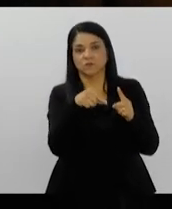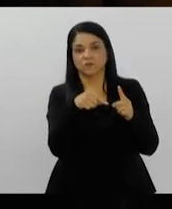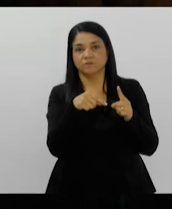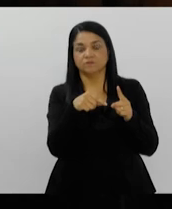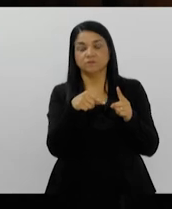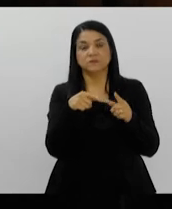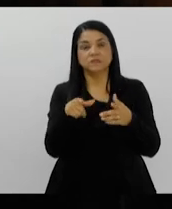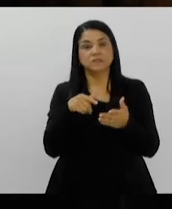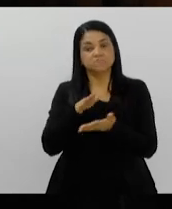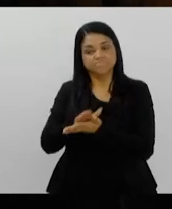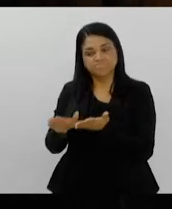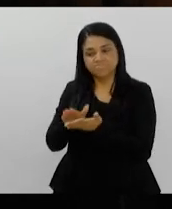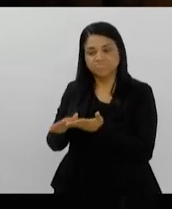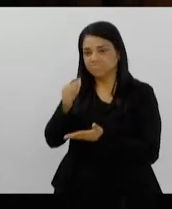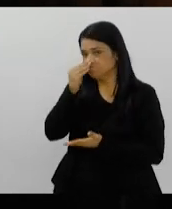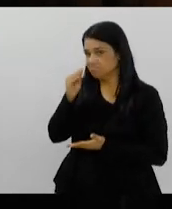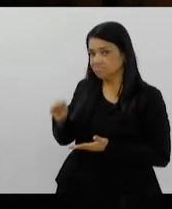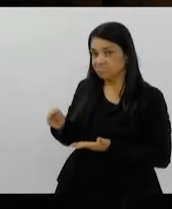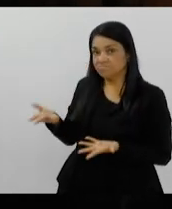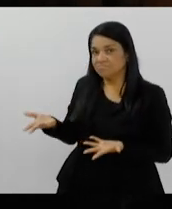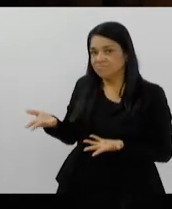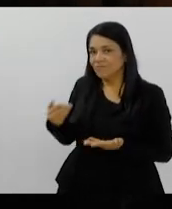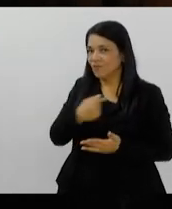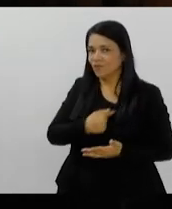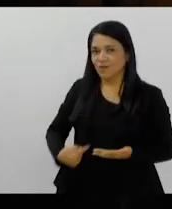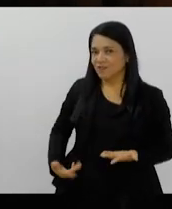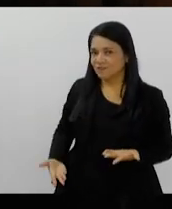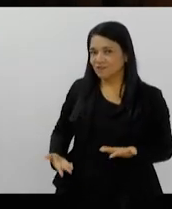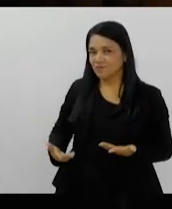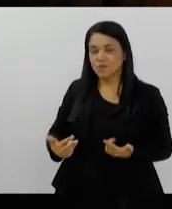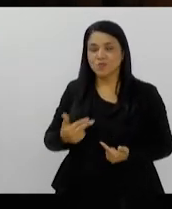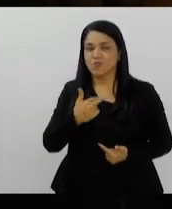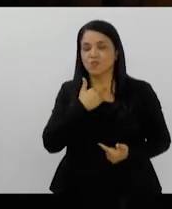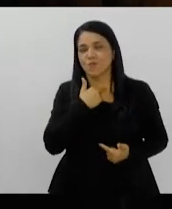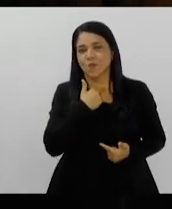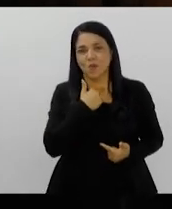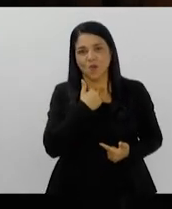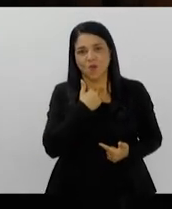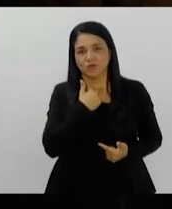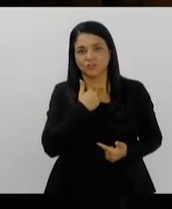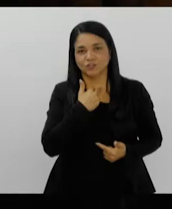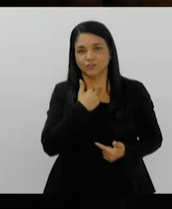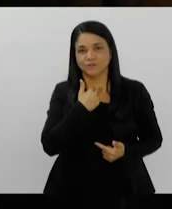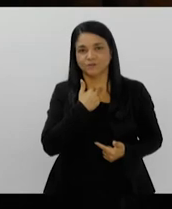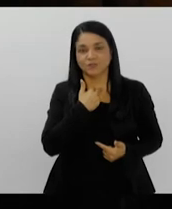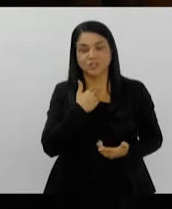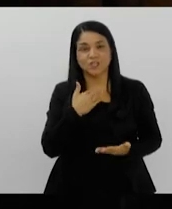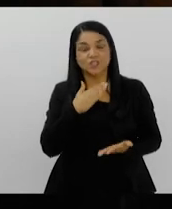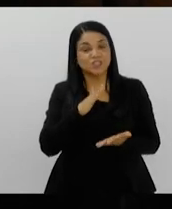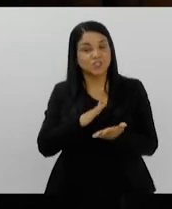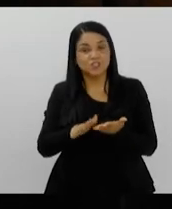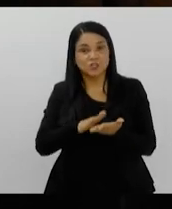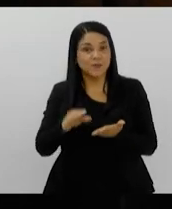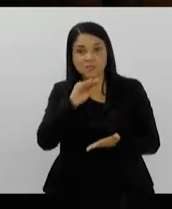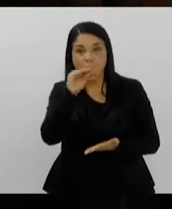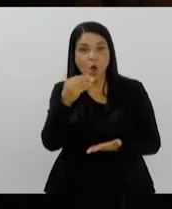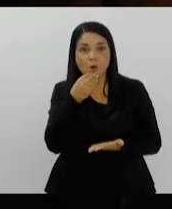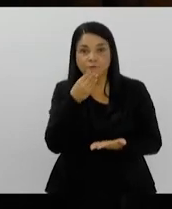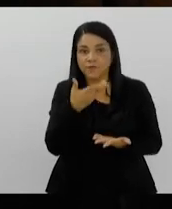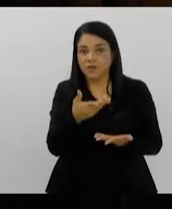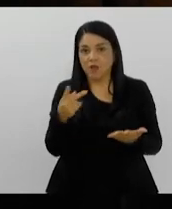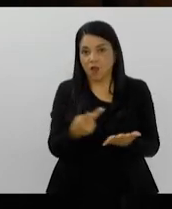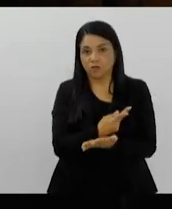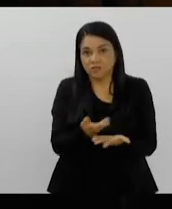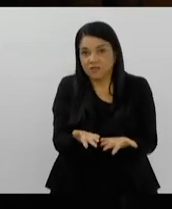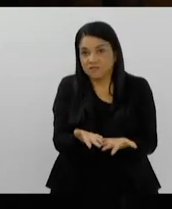as receitas, não pode também subestimar despesas óbvias que vão acontecer. O governo